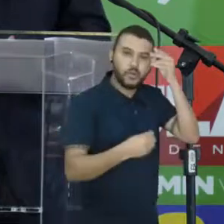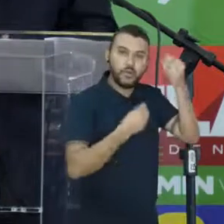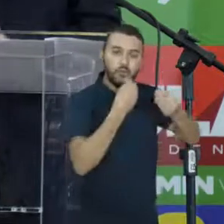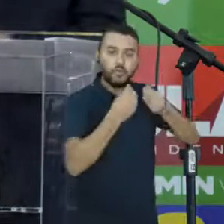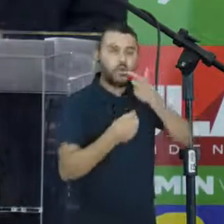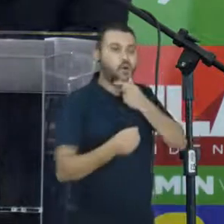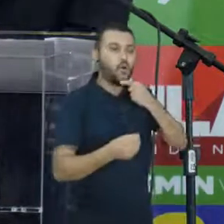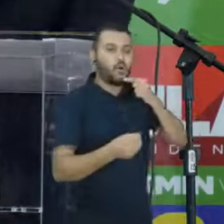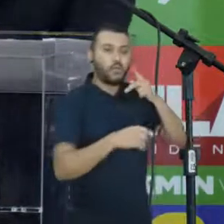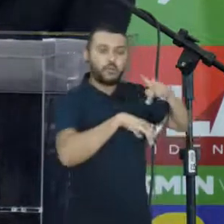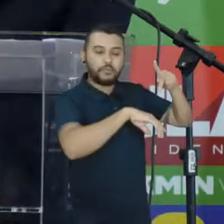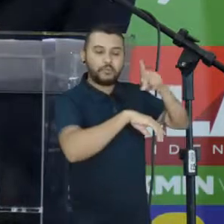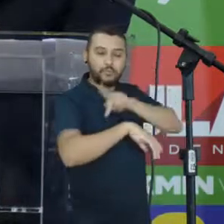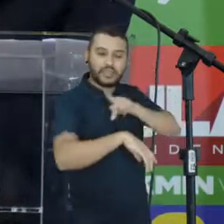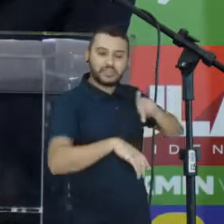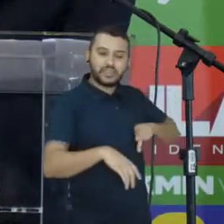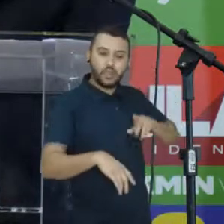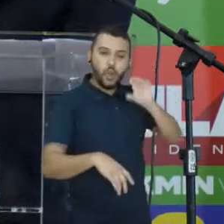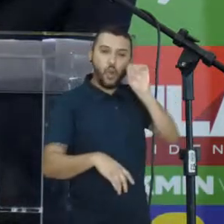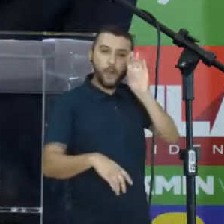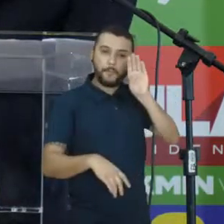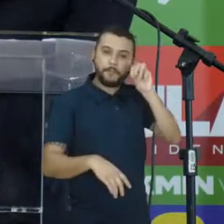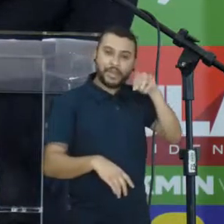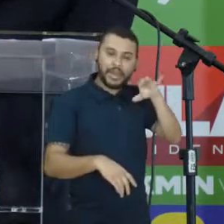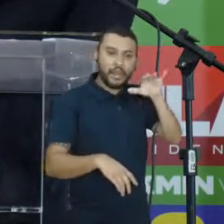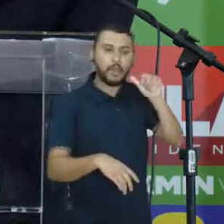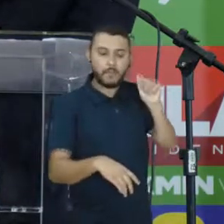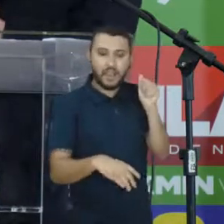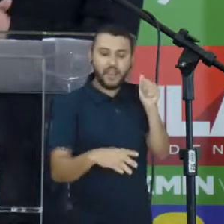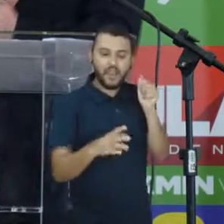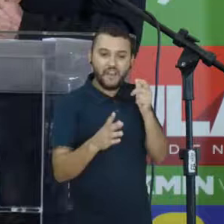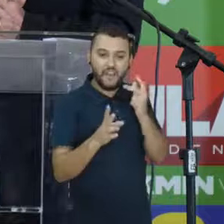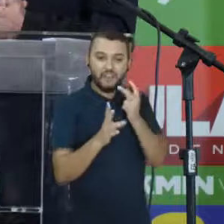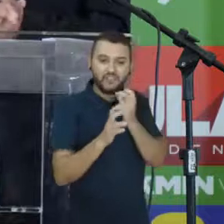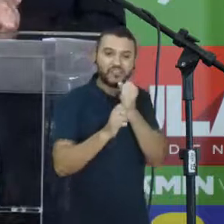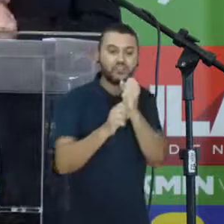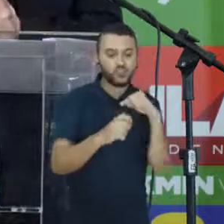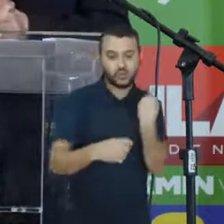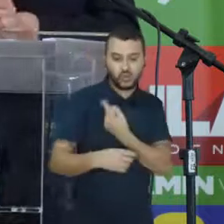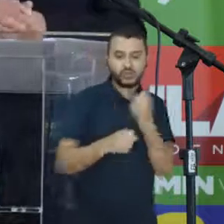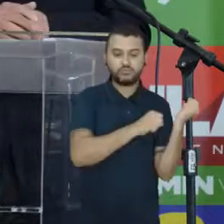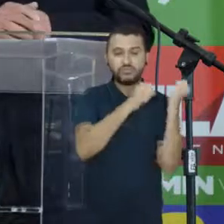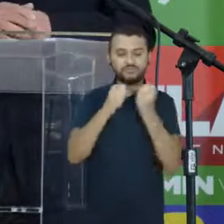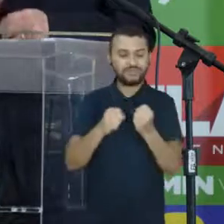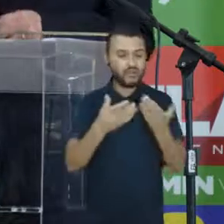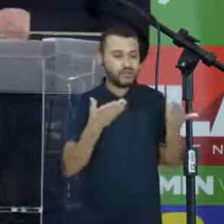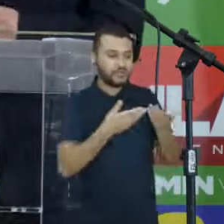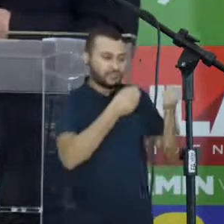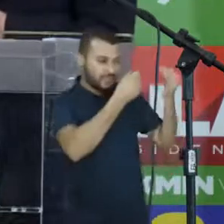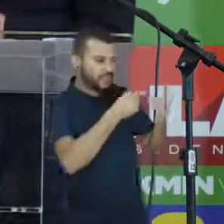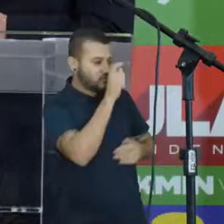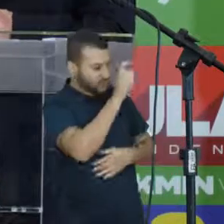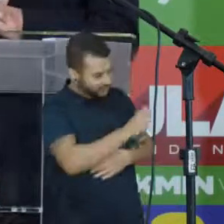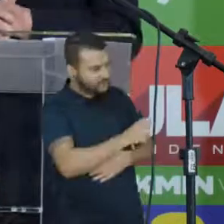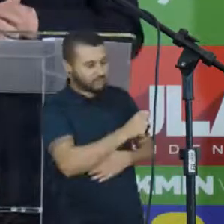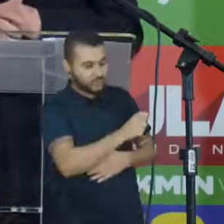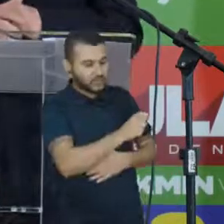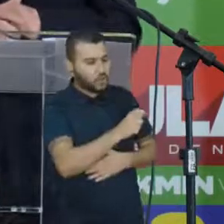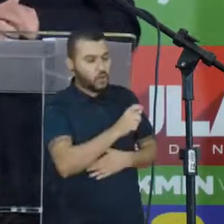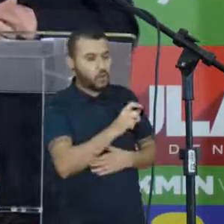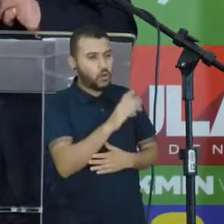eleições: nós podemos. E eu queria te dizer, Simone, que o Brasil pode. Esse Brasil que você